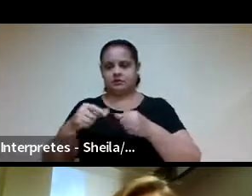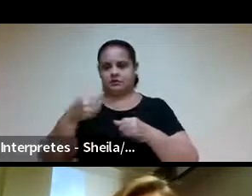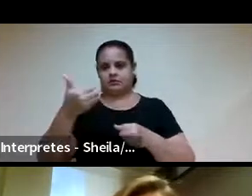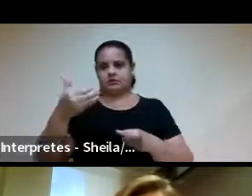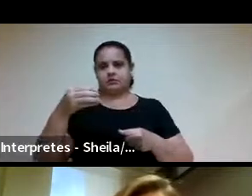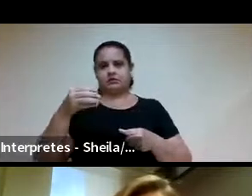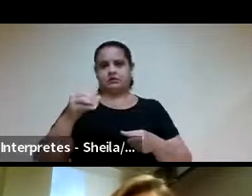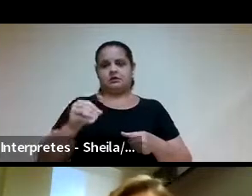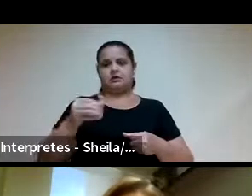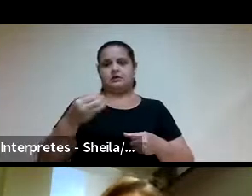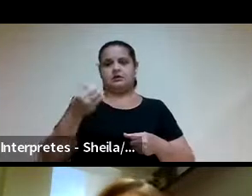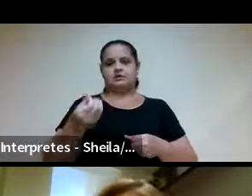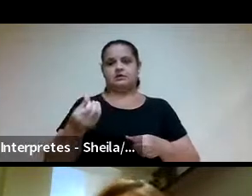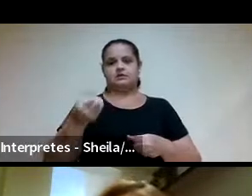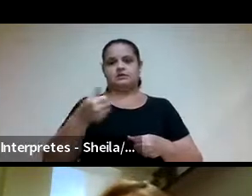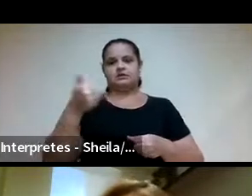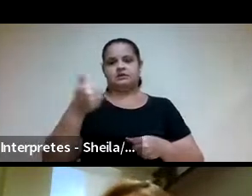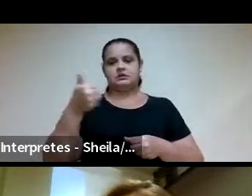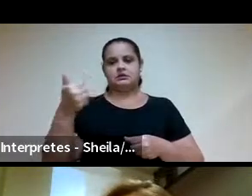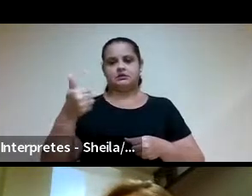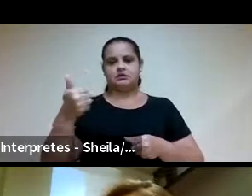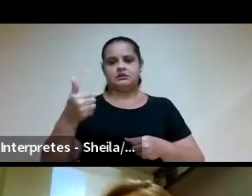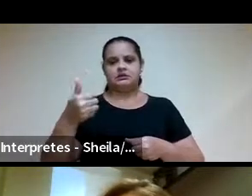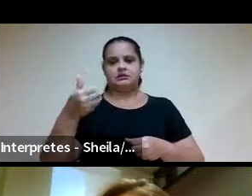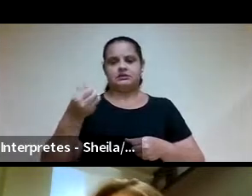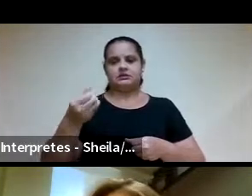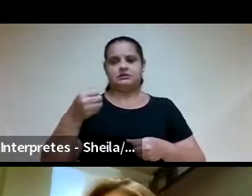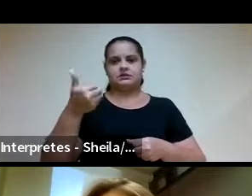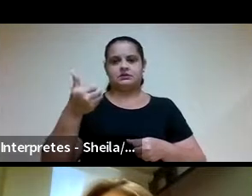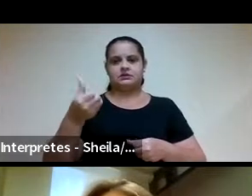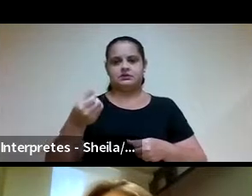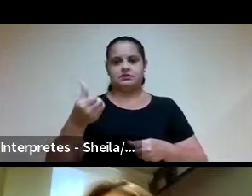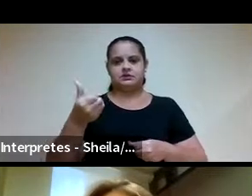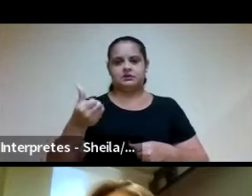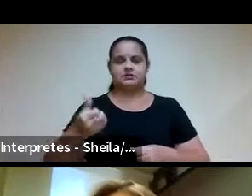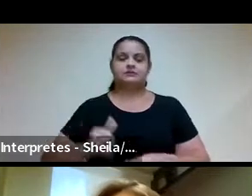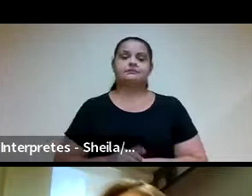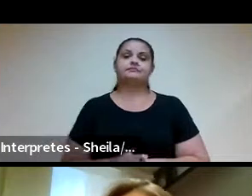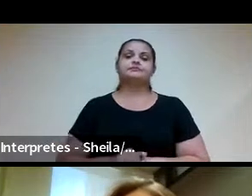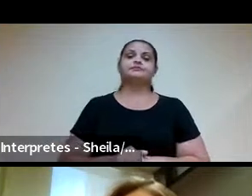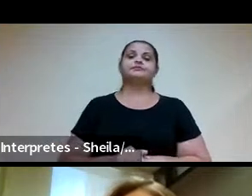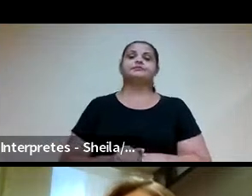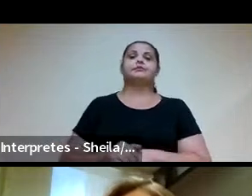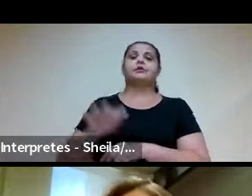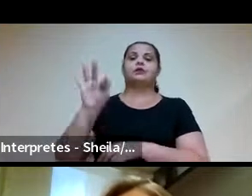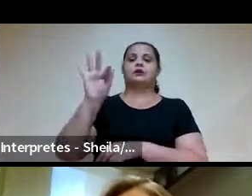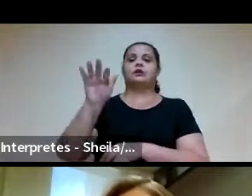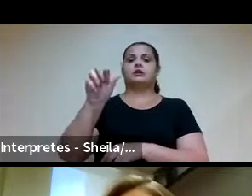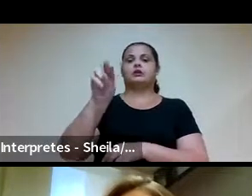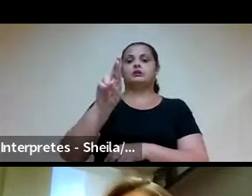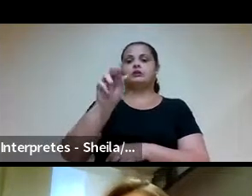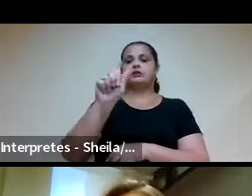10.611.816, compareceram àquela sentada as testemunhas Francisco Lucas da Silva,